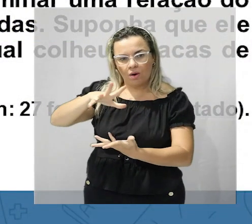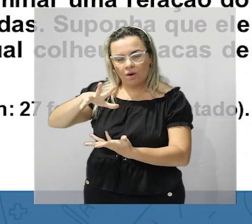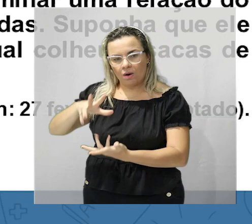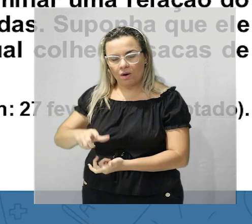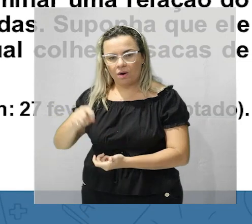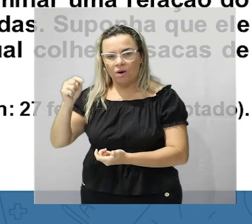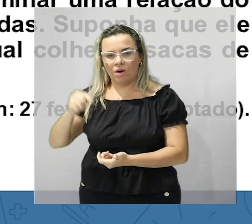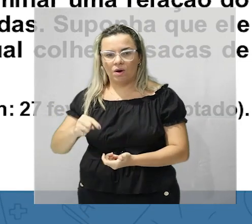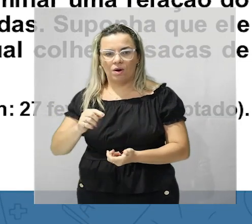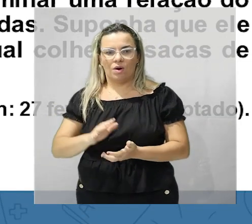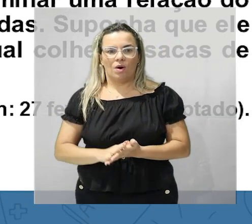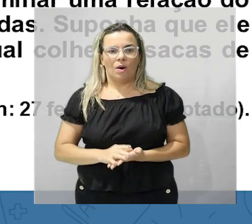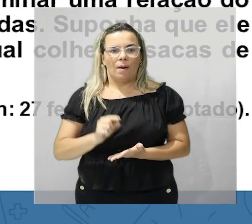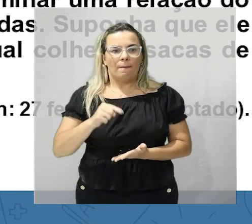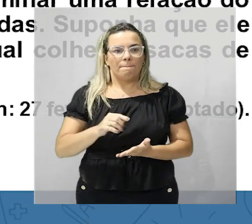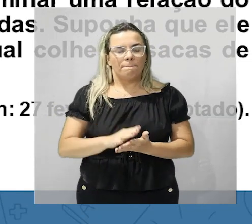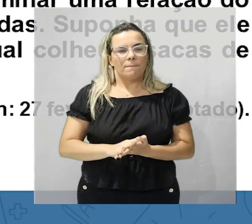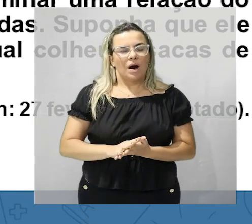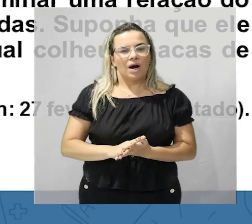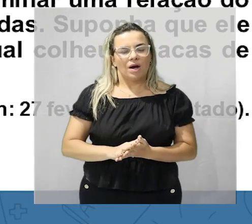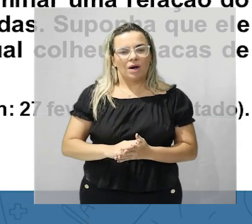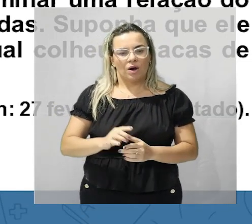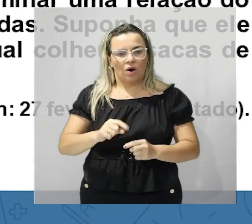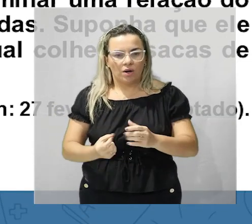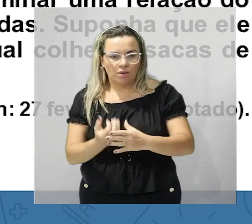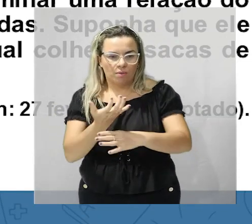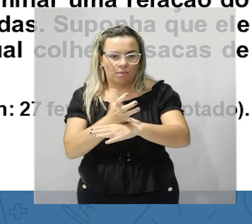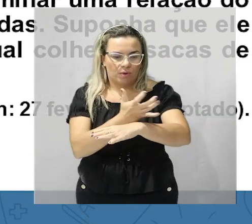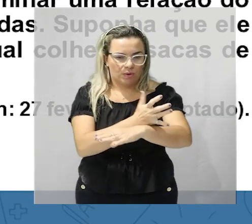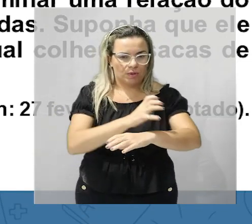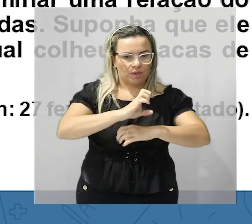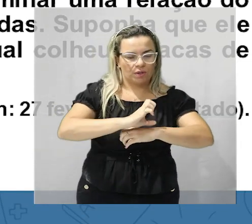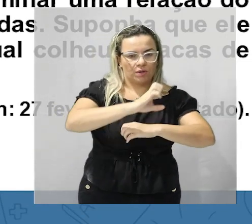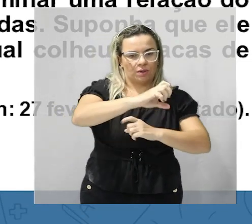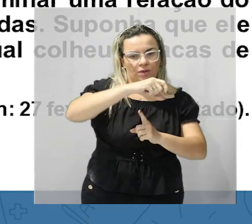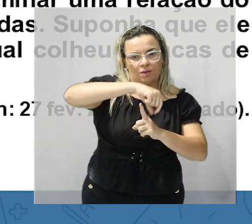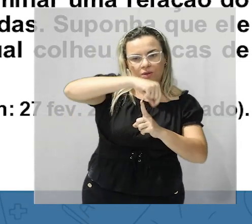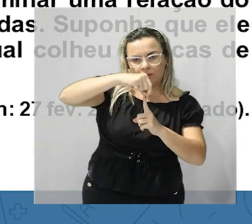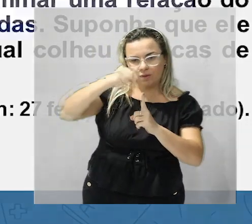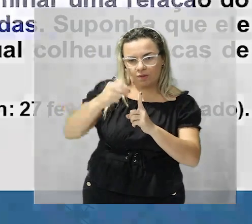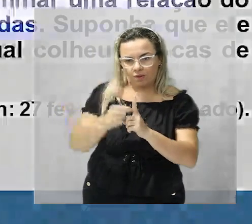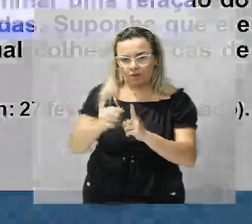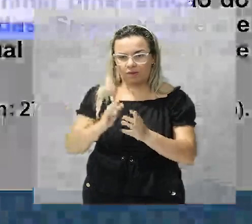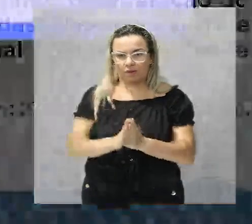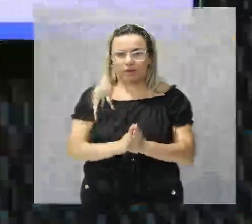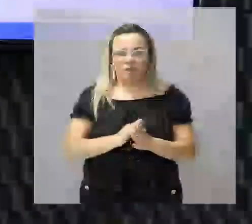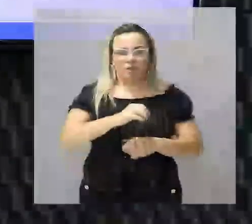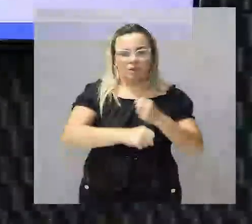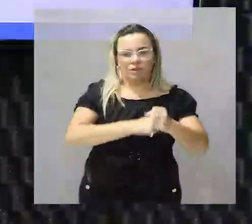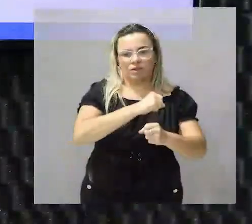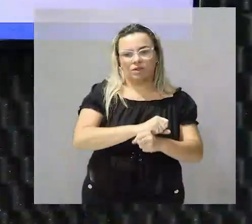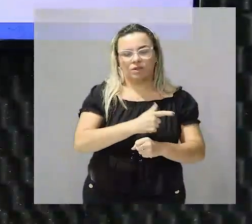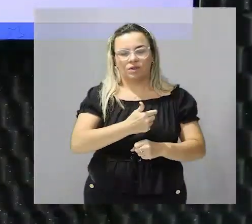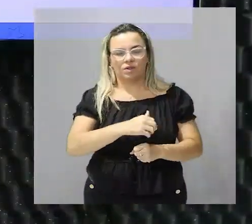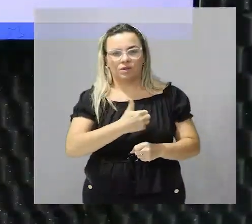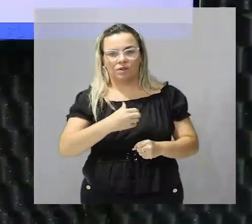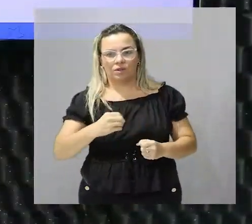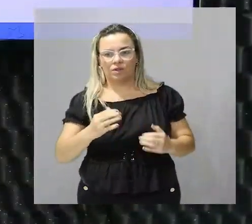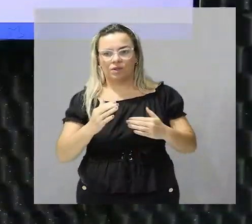produtores e exportadores de soja. Entre os anos de 2010 e 2014,